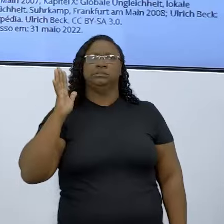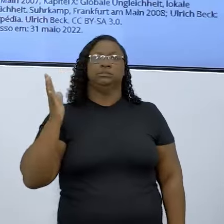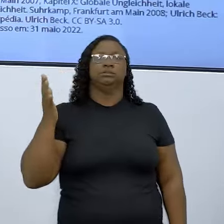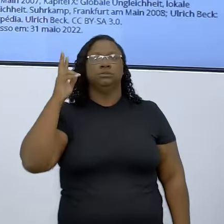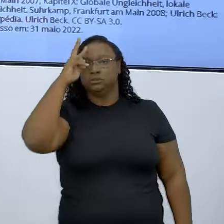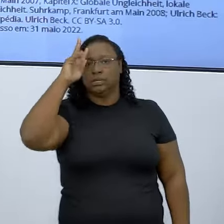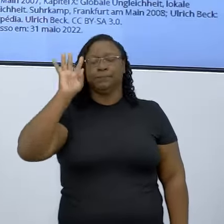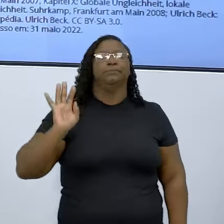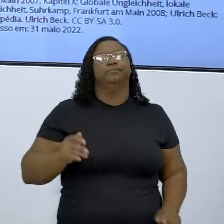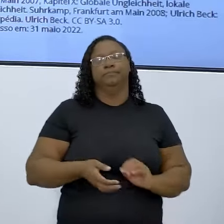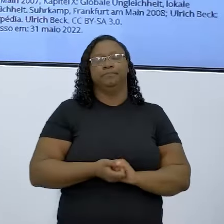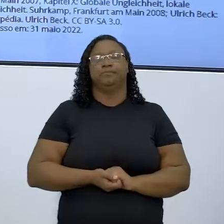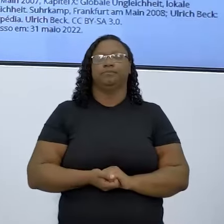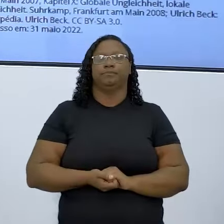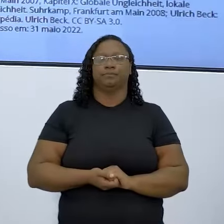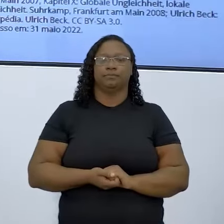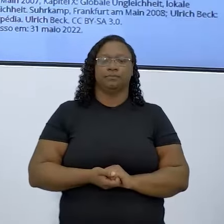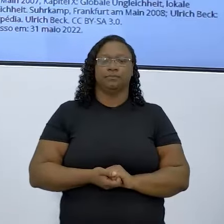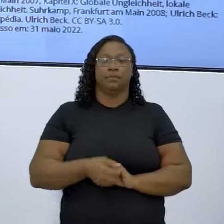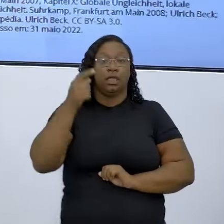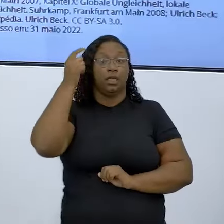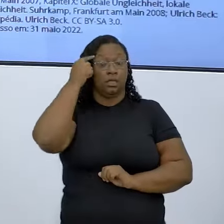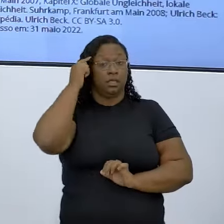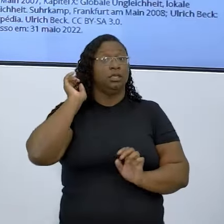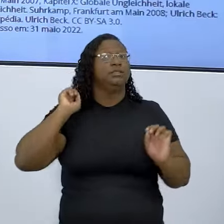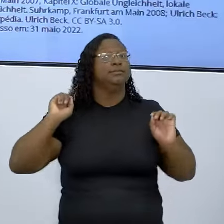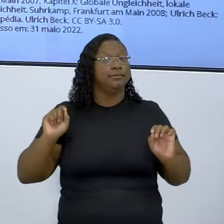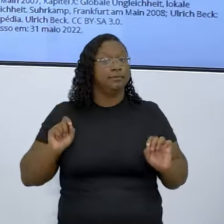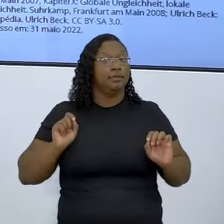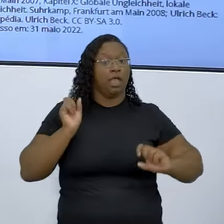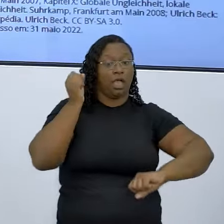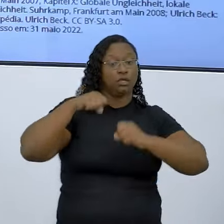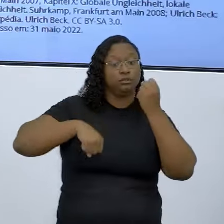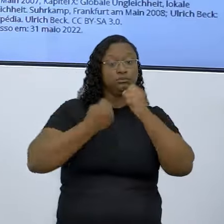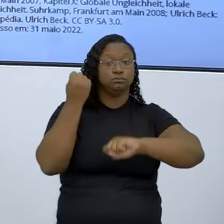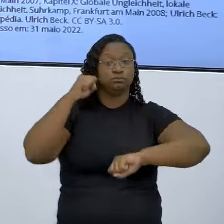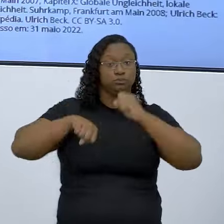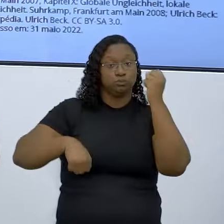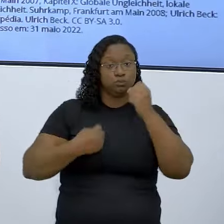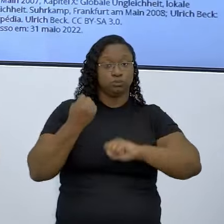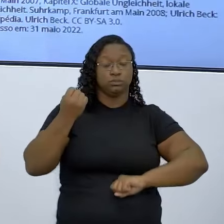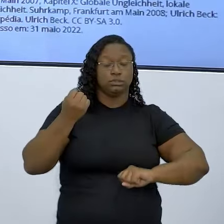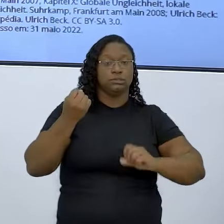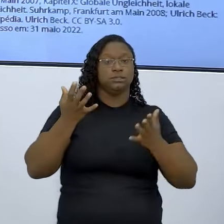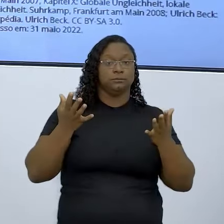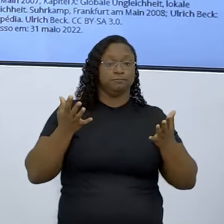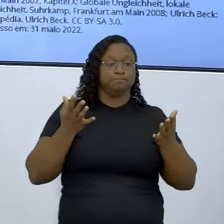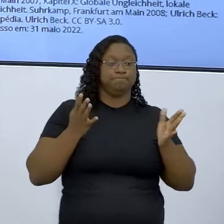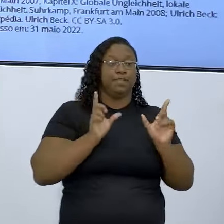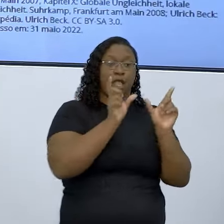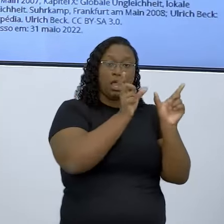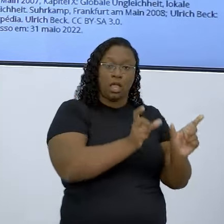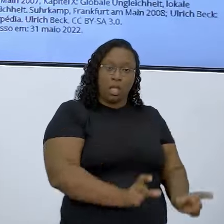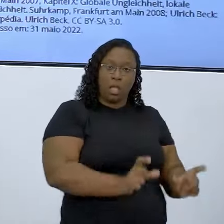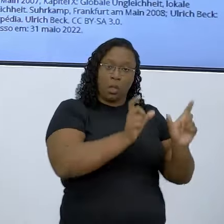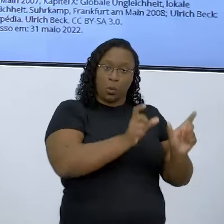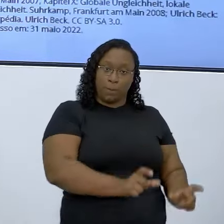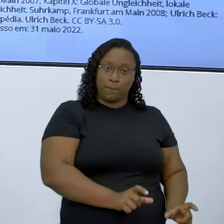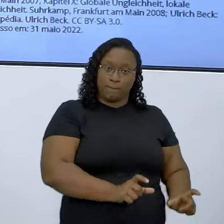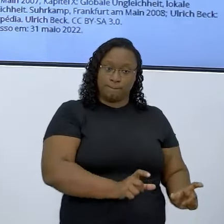4. Que era a ideia de que as indústrias, elas estão passando de um movimento humano para um movimento